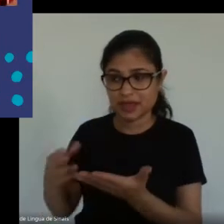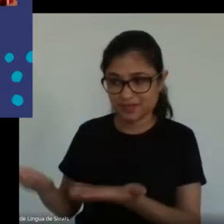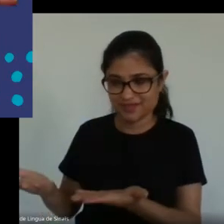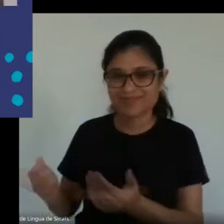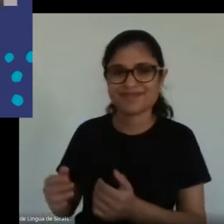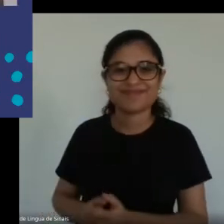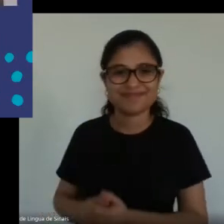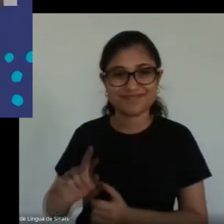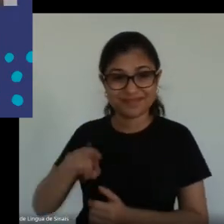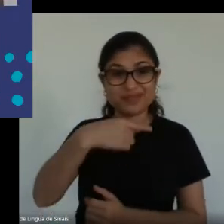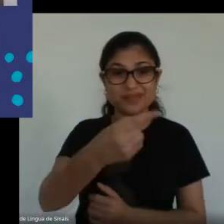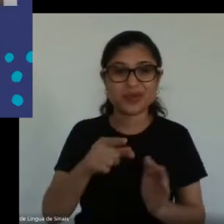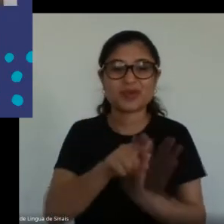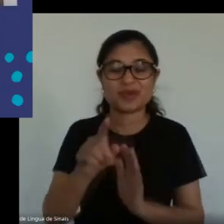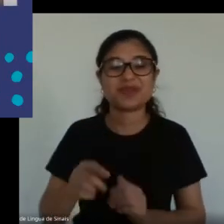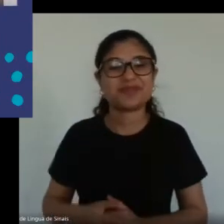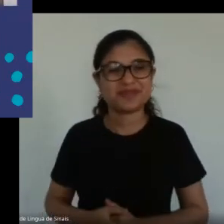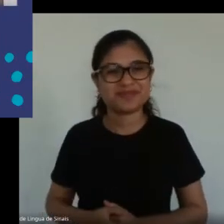Tá? Próximo.